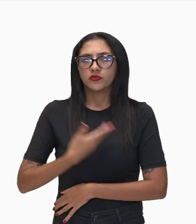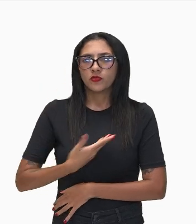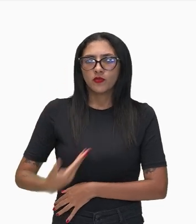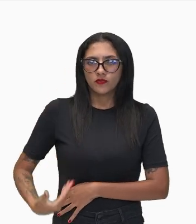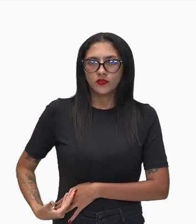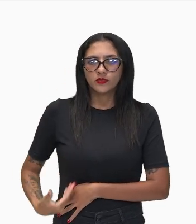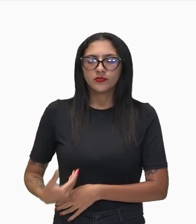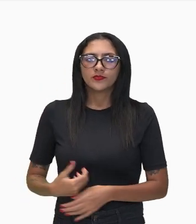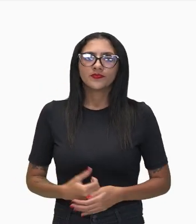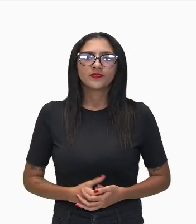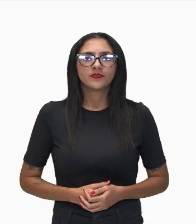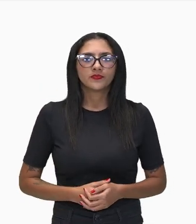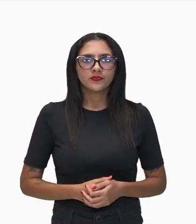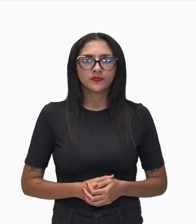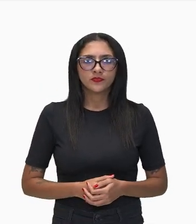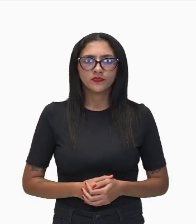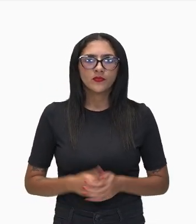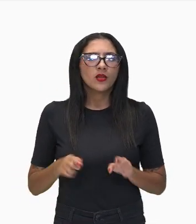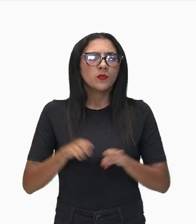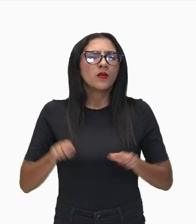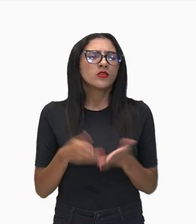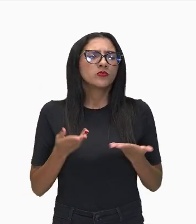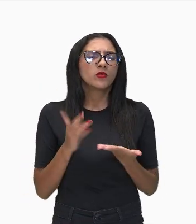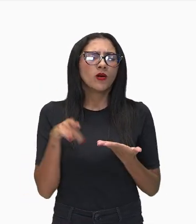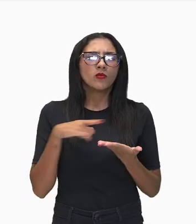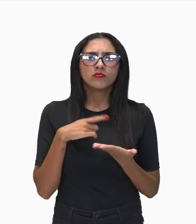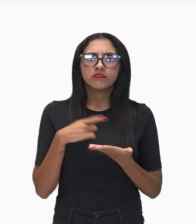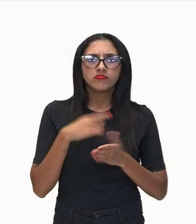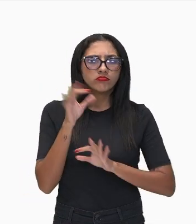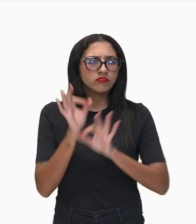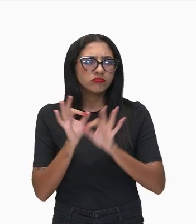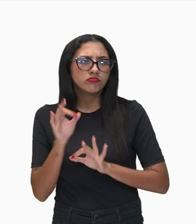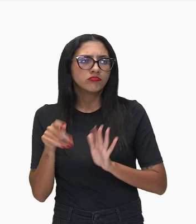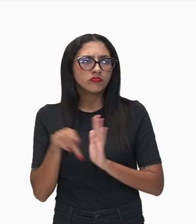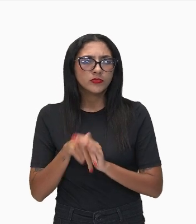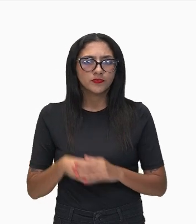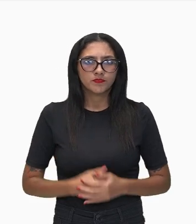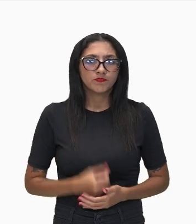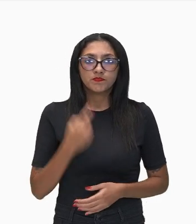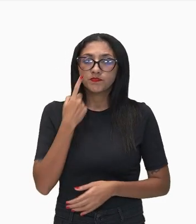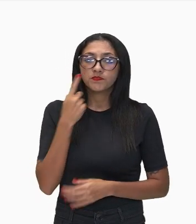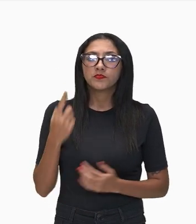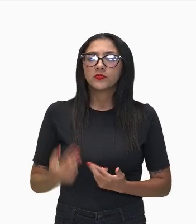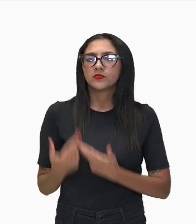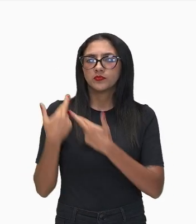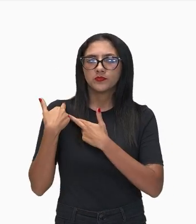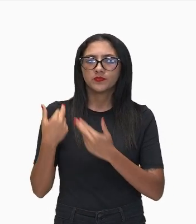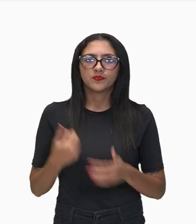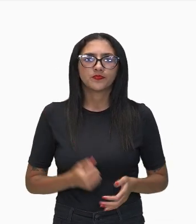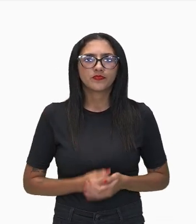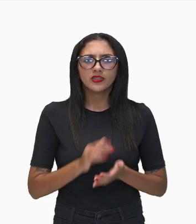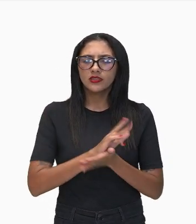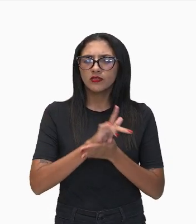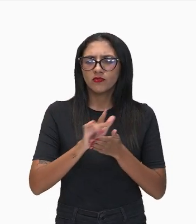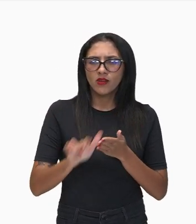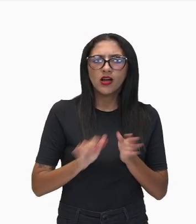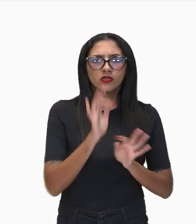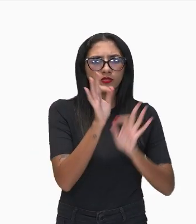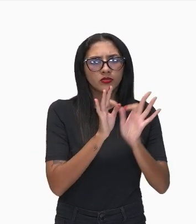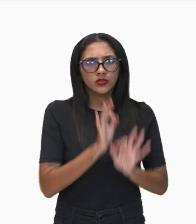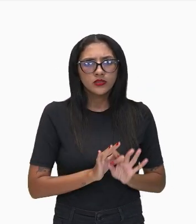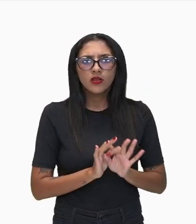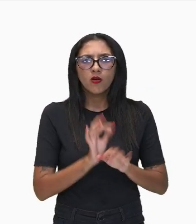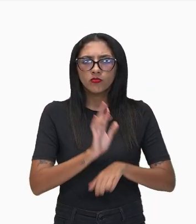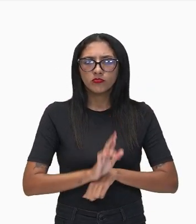parlamentares. Mas qual é a atribuição do chefe de Estado? Em muitos sistemas parlamentares, o chefe